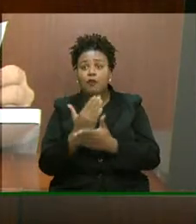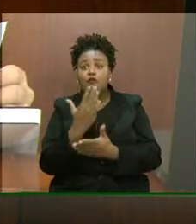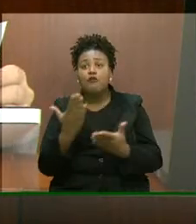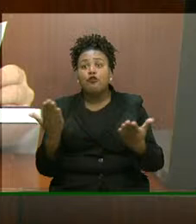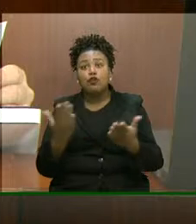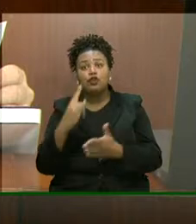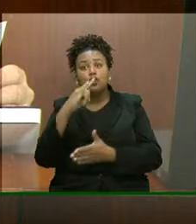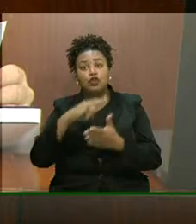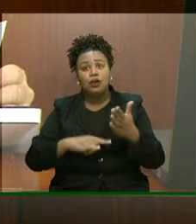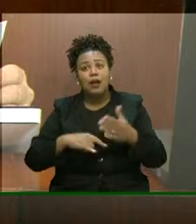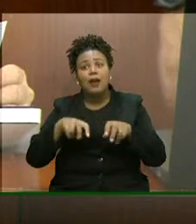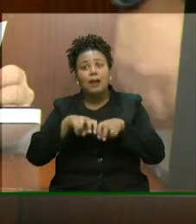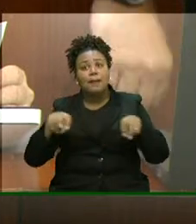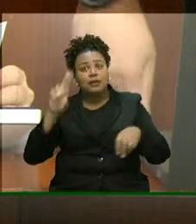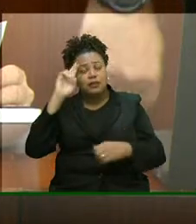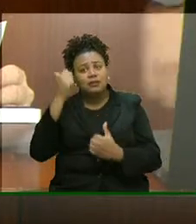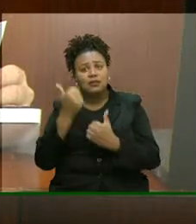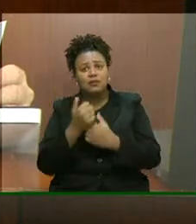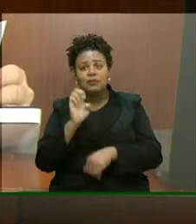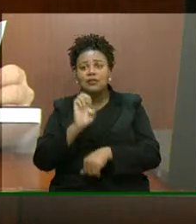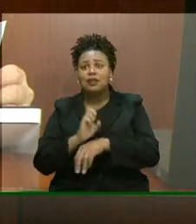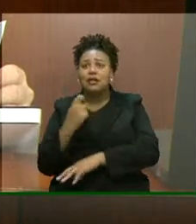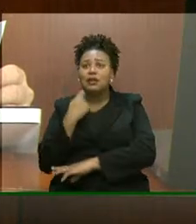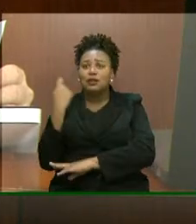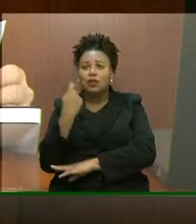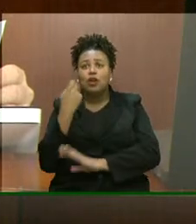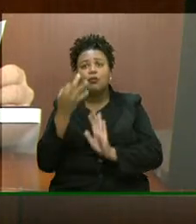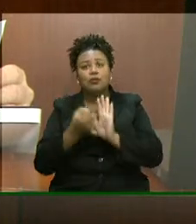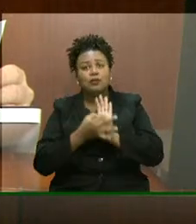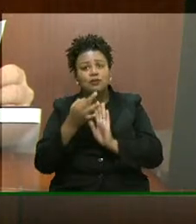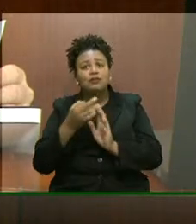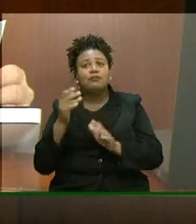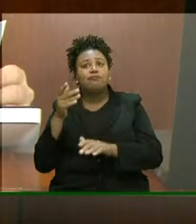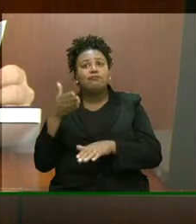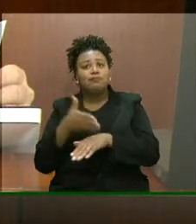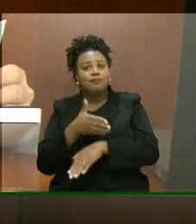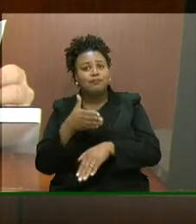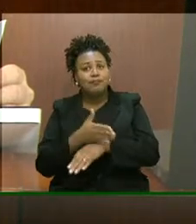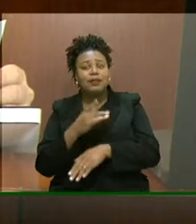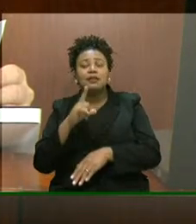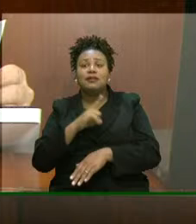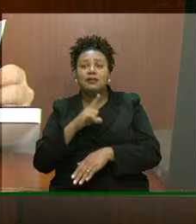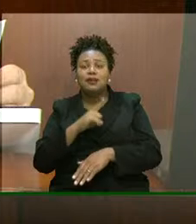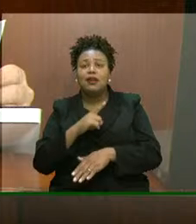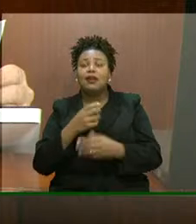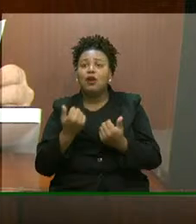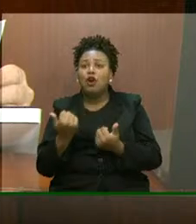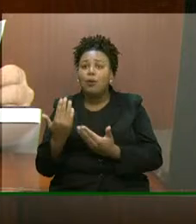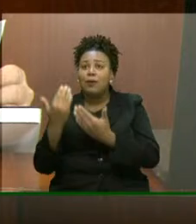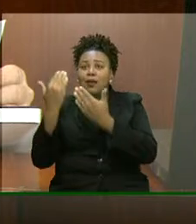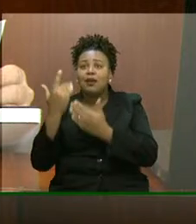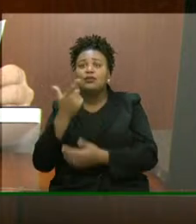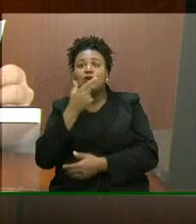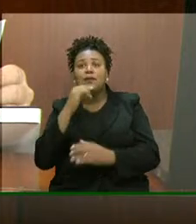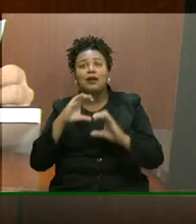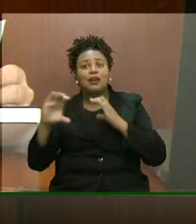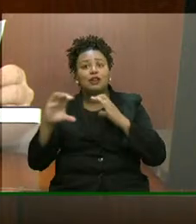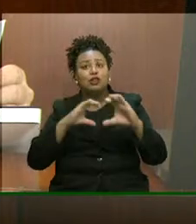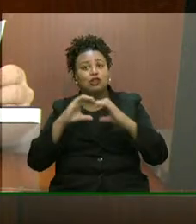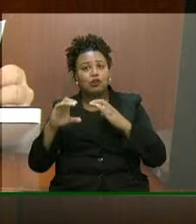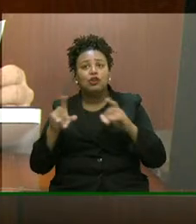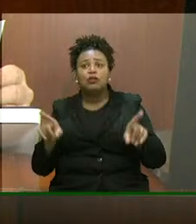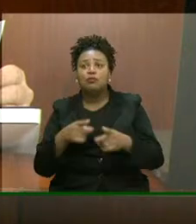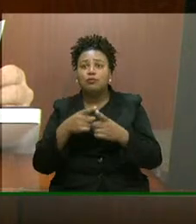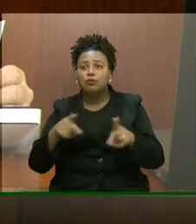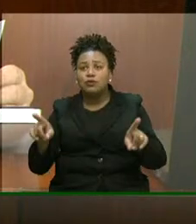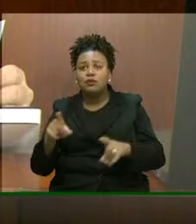seguinte documento. A mesa diretora da Assembleia Legislativa do Estado do Rio Grande do Sul, por manifestação dos seus integrantes, vem consignar homenagem ao saudoso cantor e compositor de